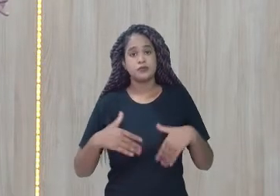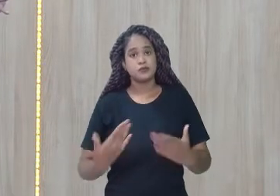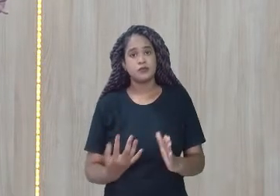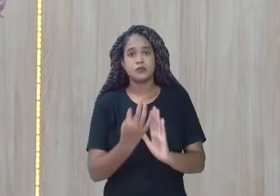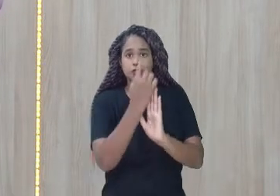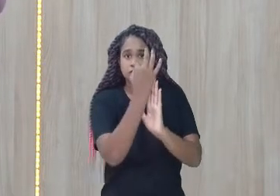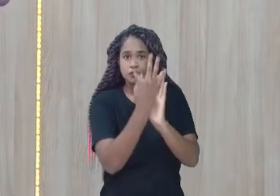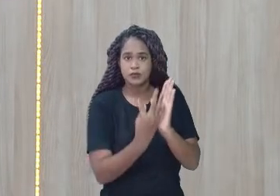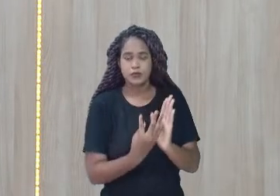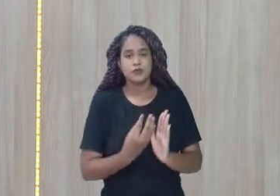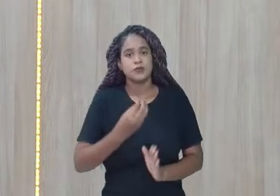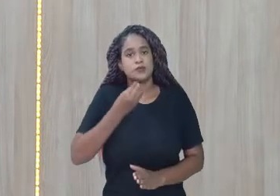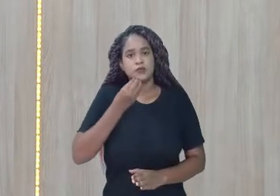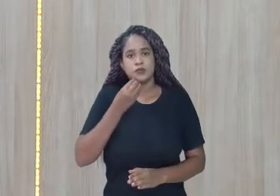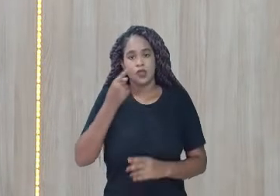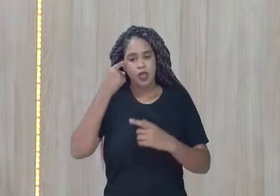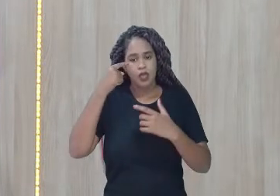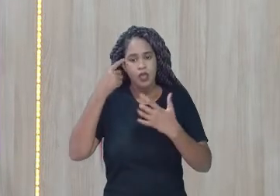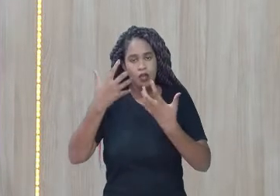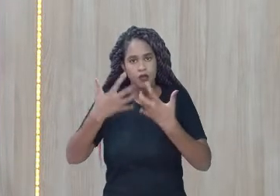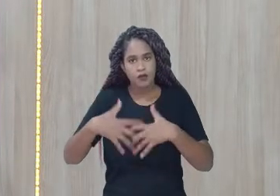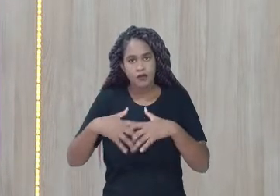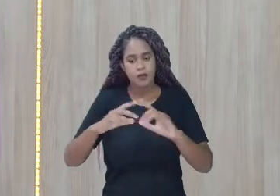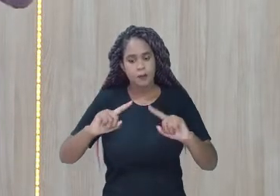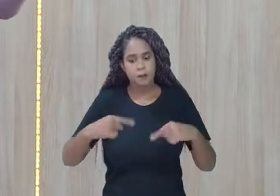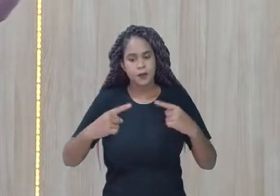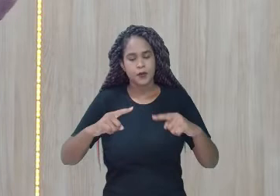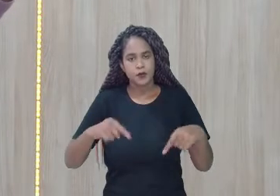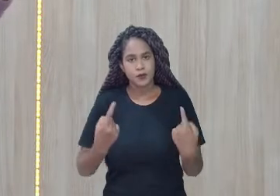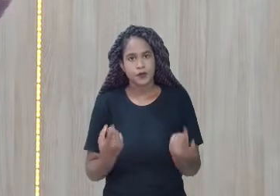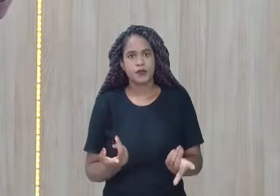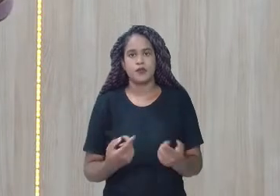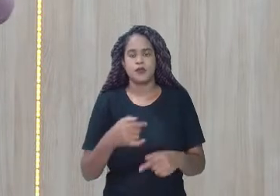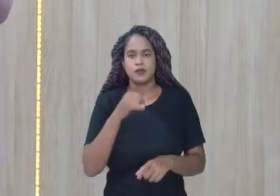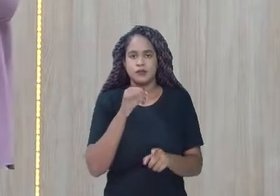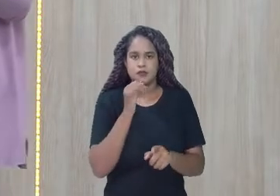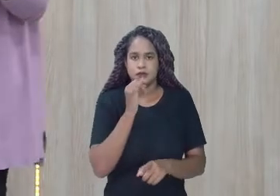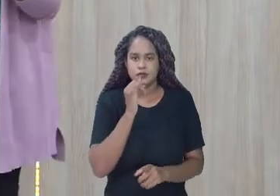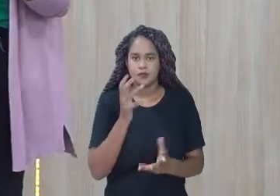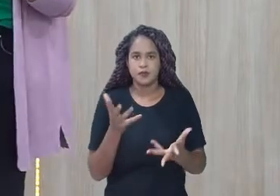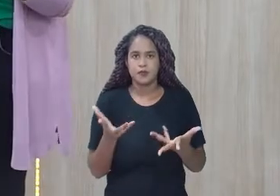essa estrutura, as nossas virtudes, os nossos defeitos, os nossos vícios.